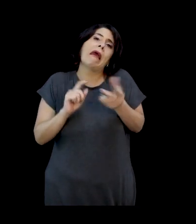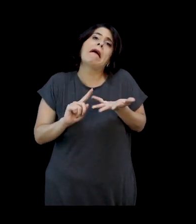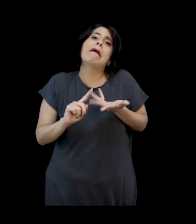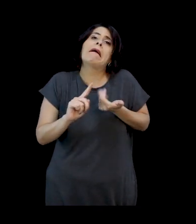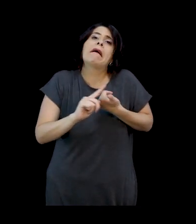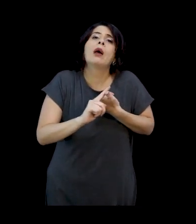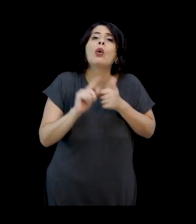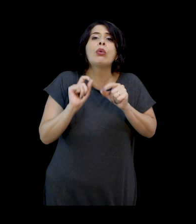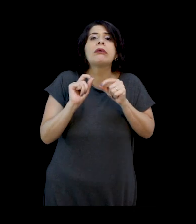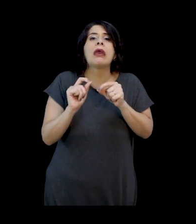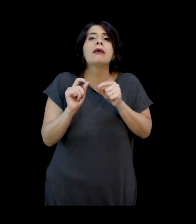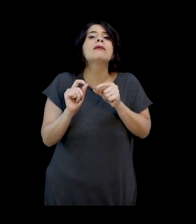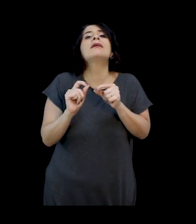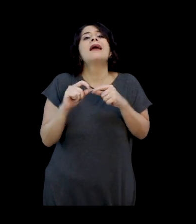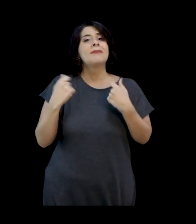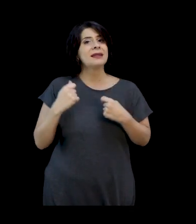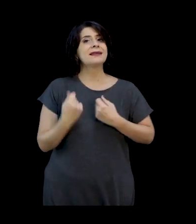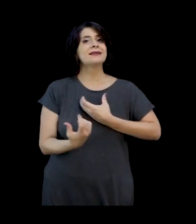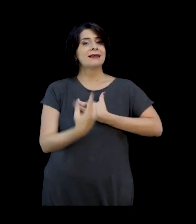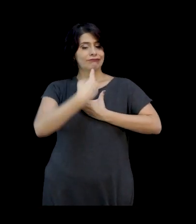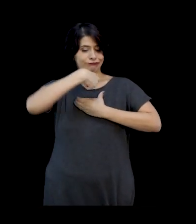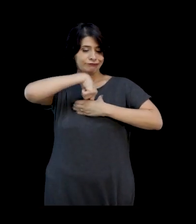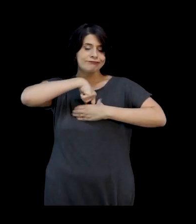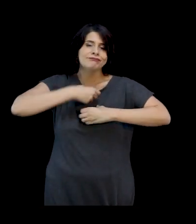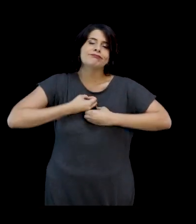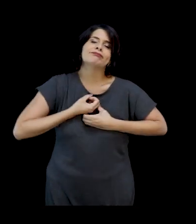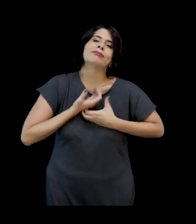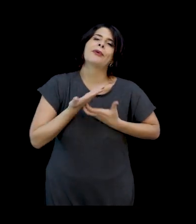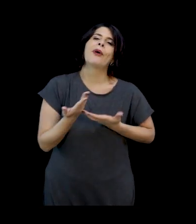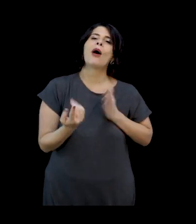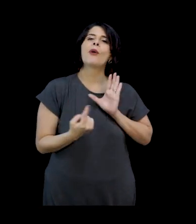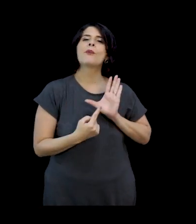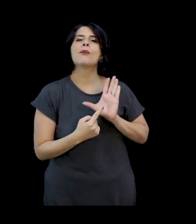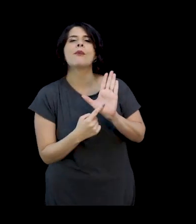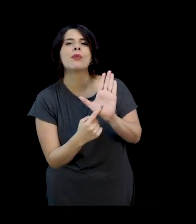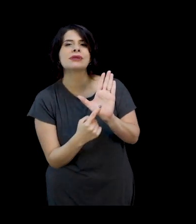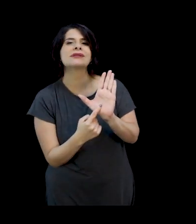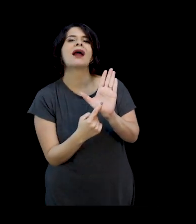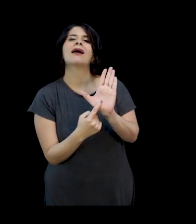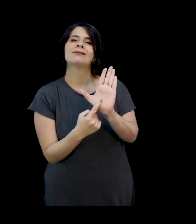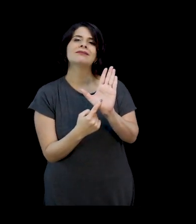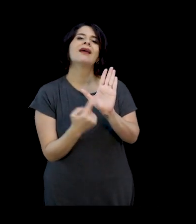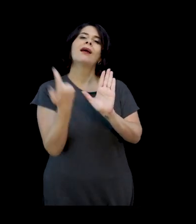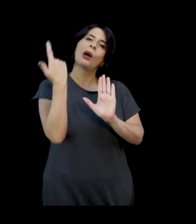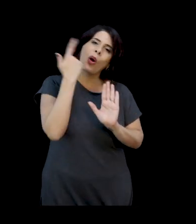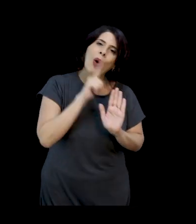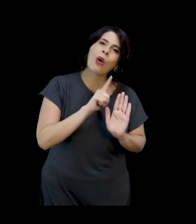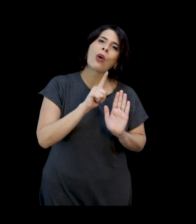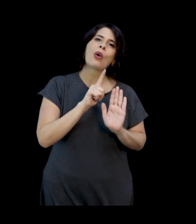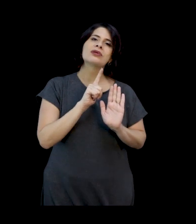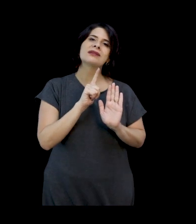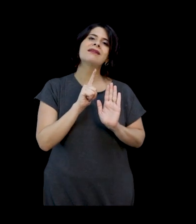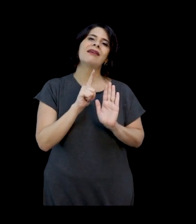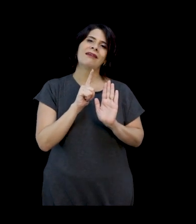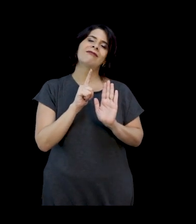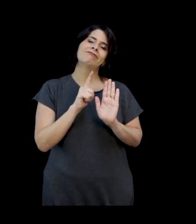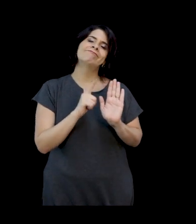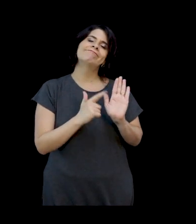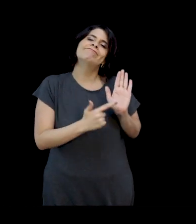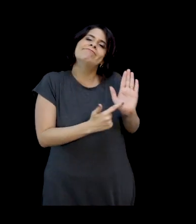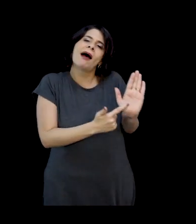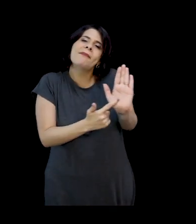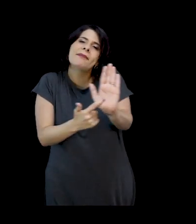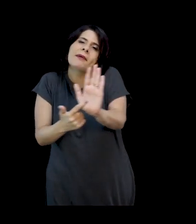de trazer em si mesma esses traços. Esses traços de uma